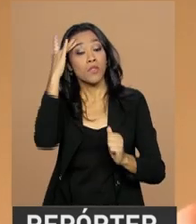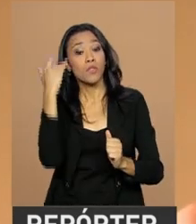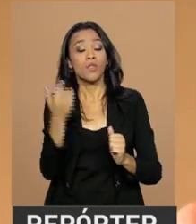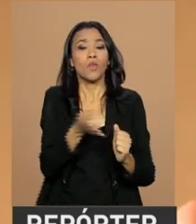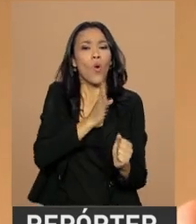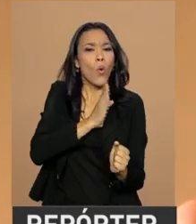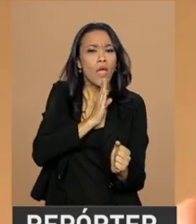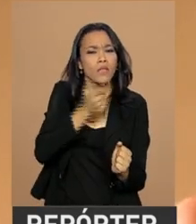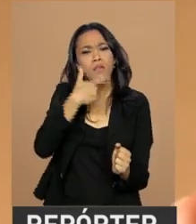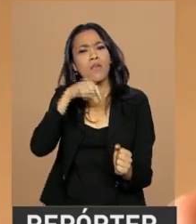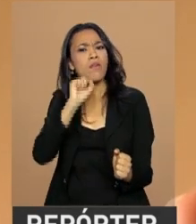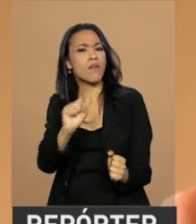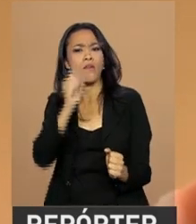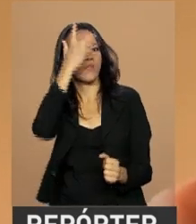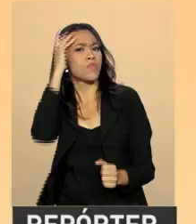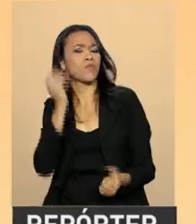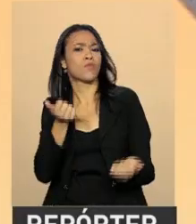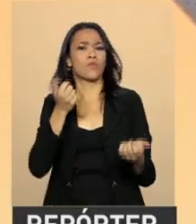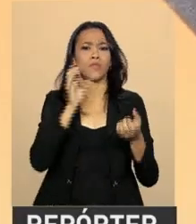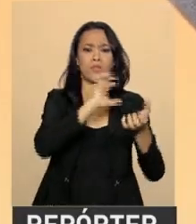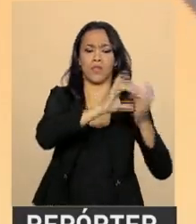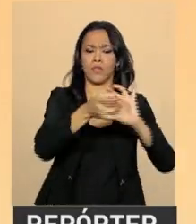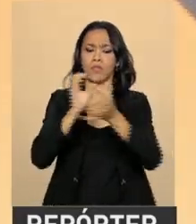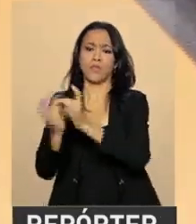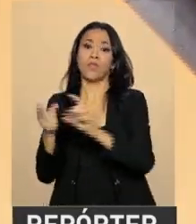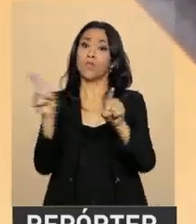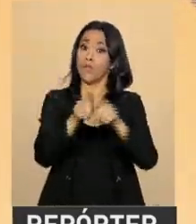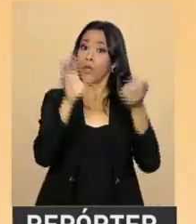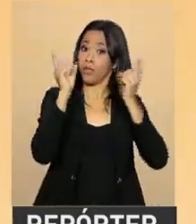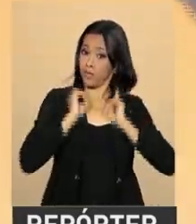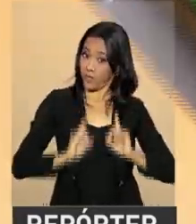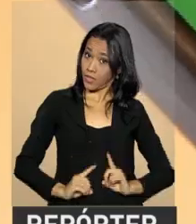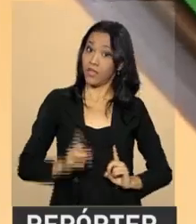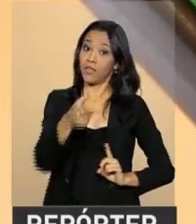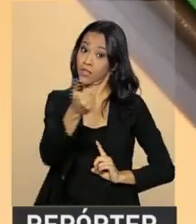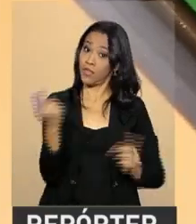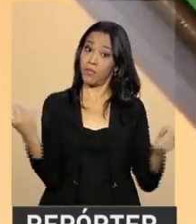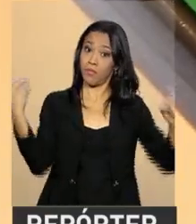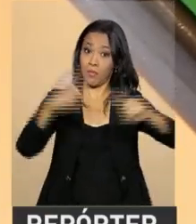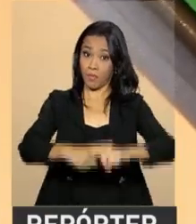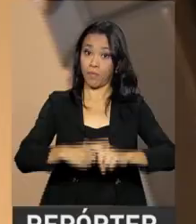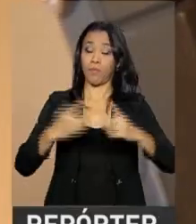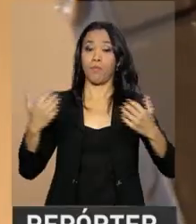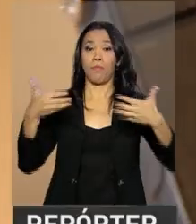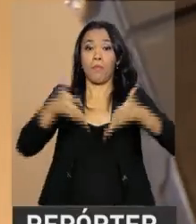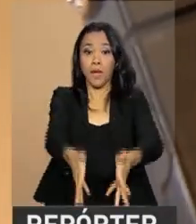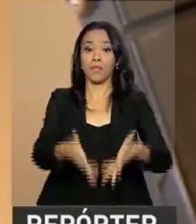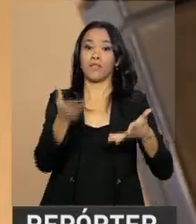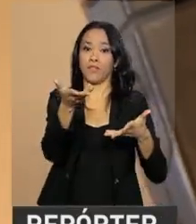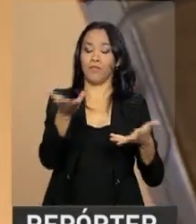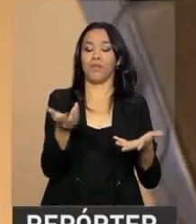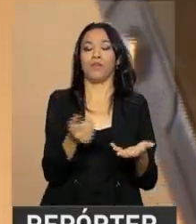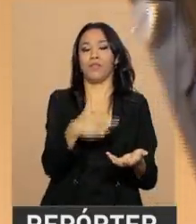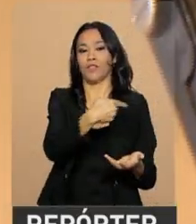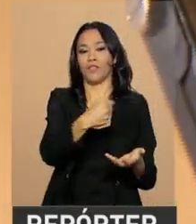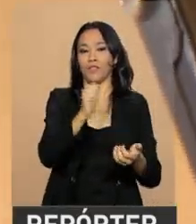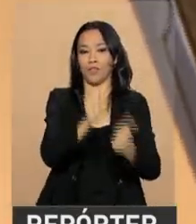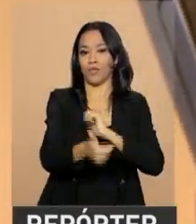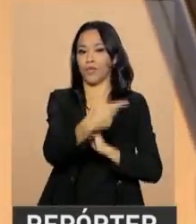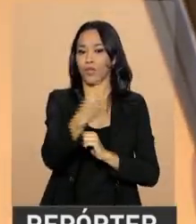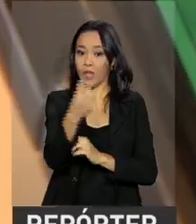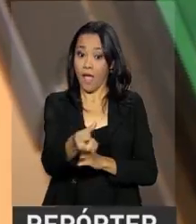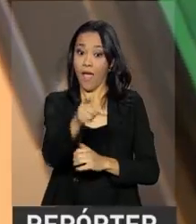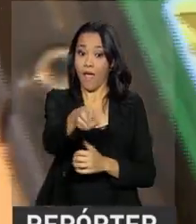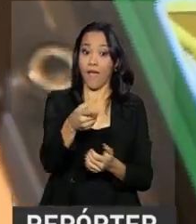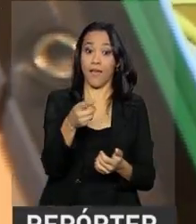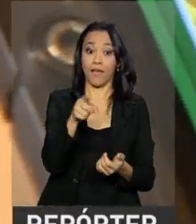conheça os esportistas olímpicos e paralímpicos que defendem o Brasil nos Jogos Rio 2016. A ferramenta é inspirada no jogo de